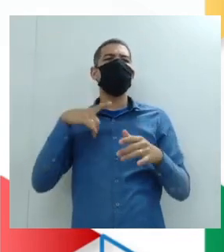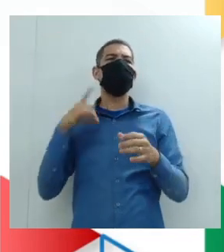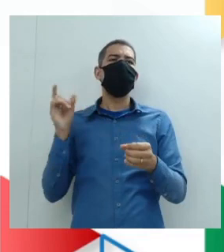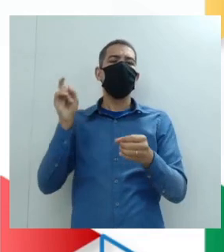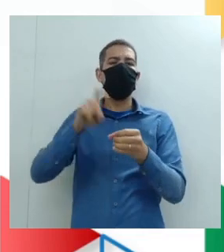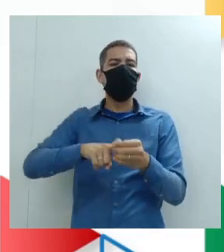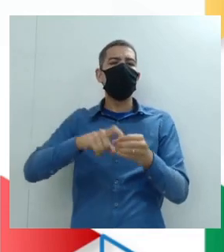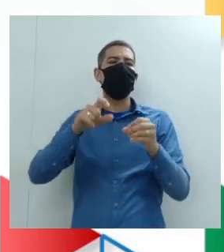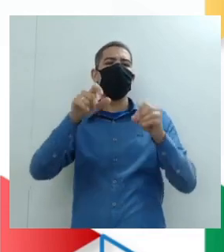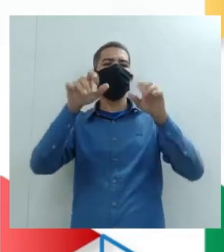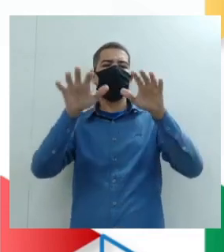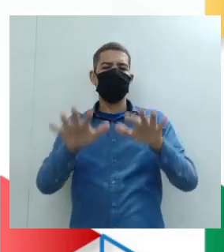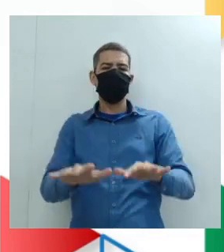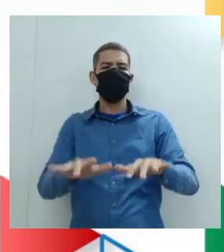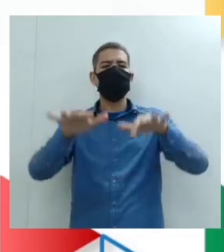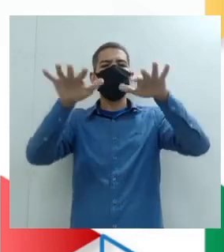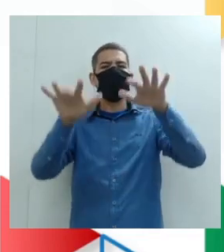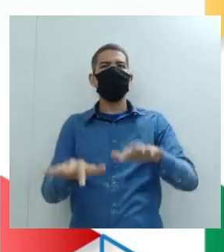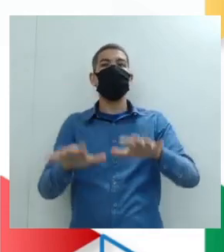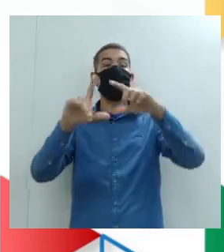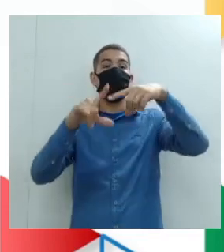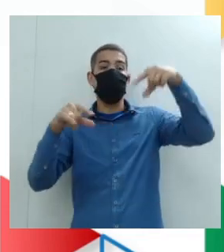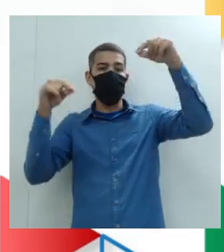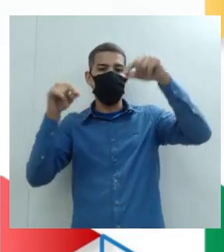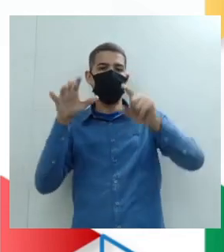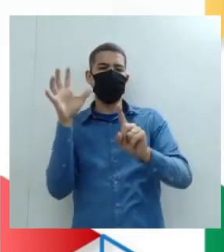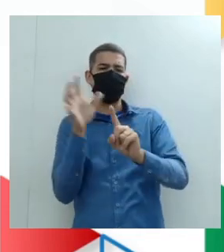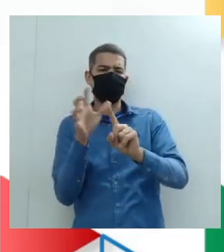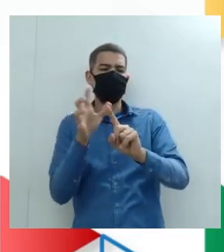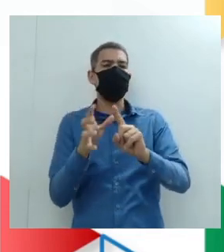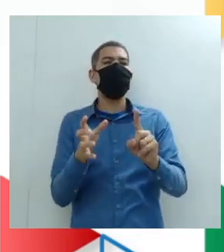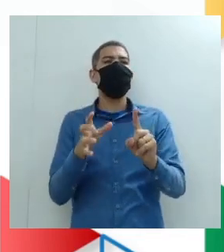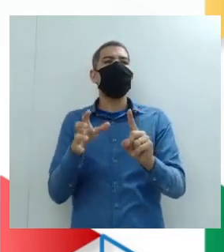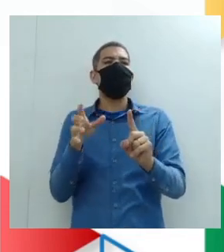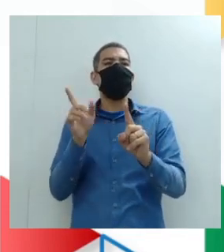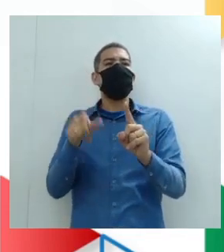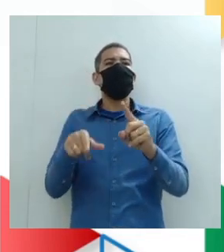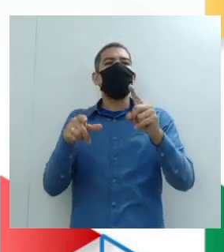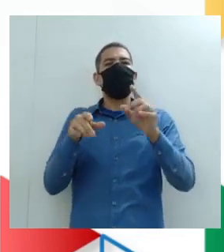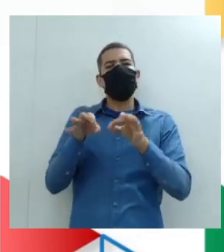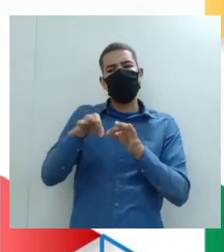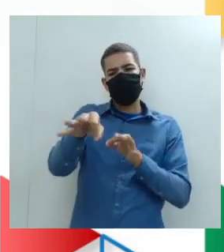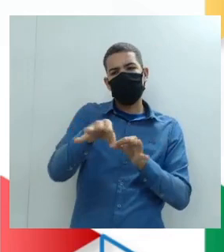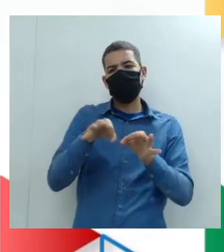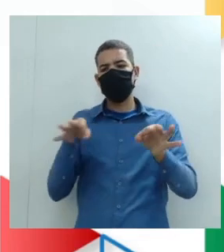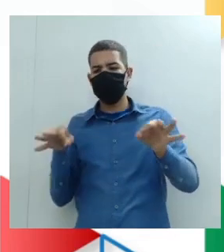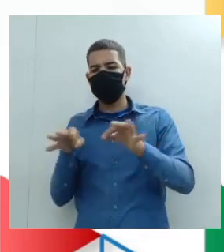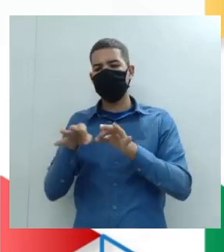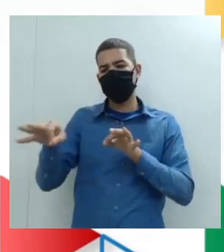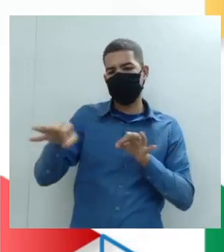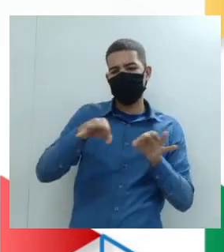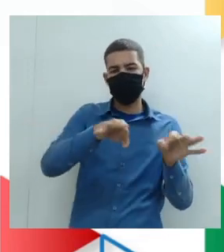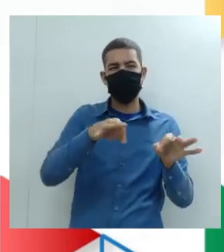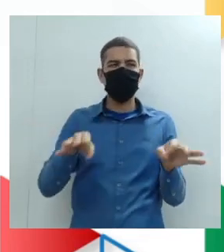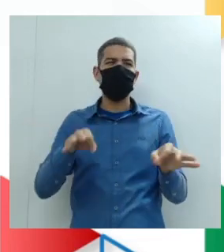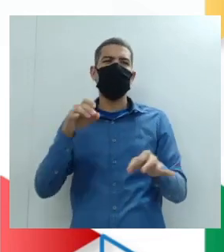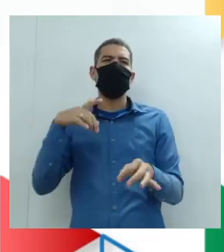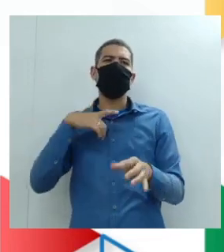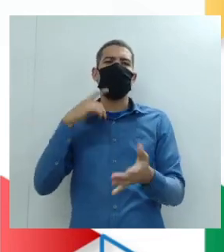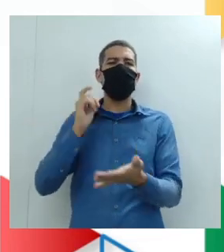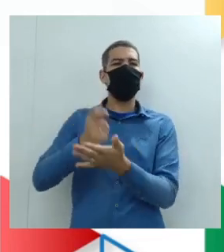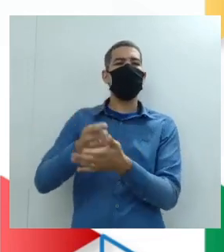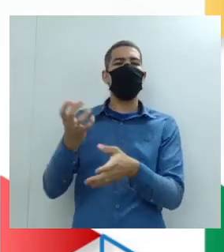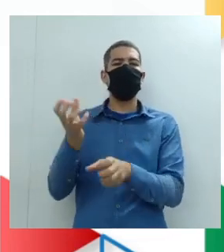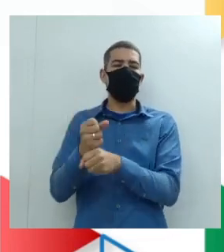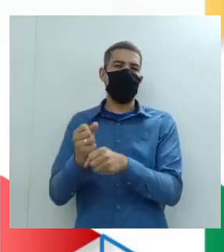depois recuava. Eles sempre tinham que se manter medindo para saber exatamente quanto que você ia